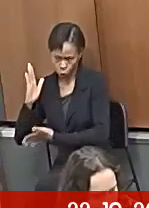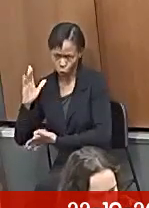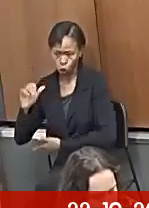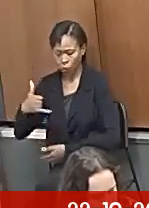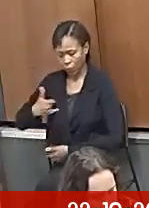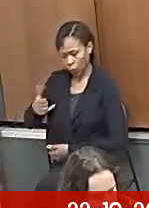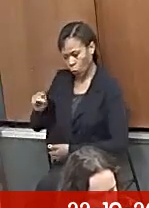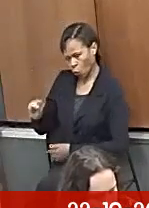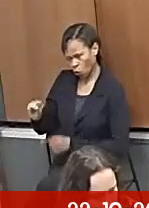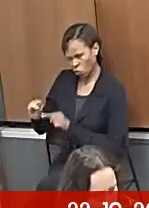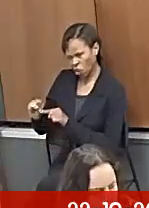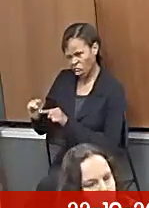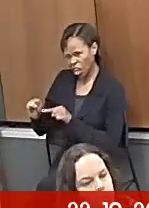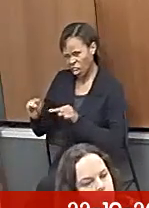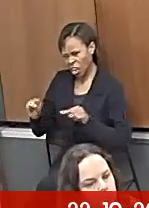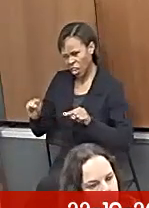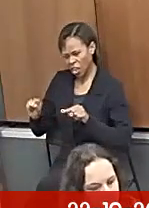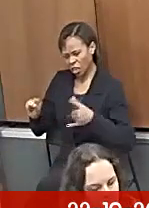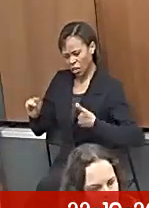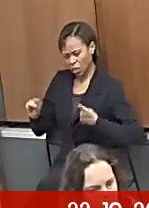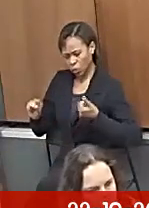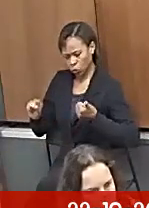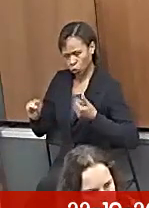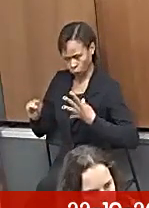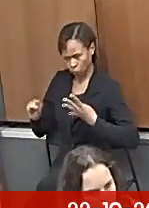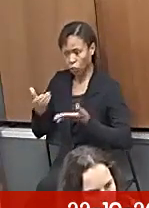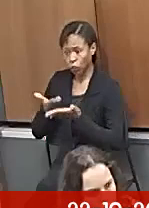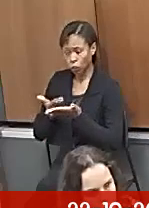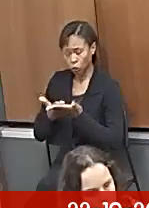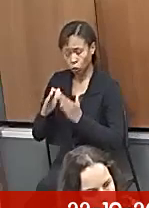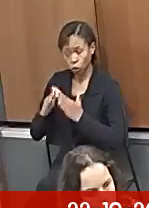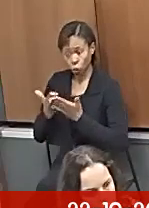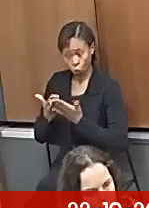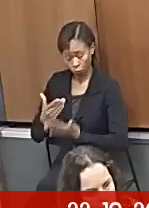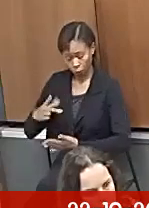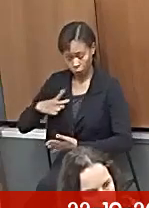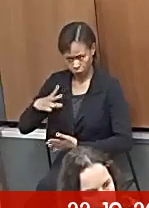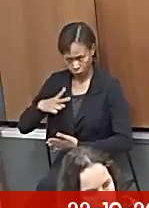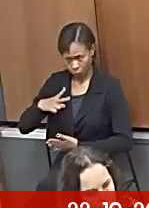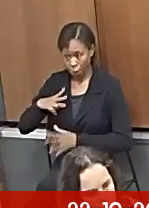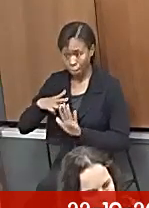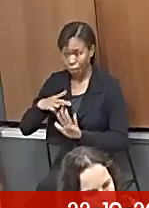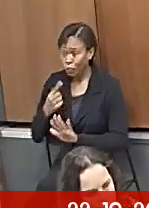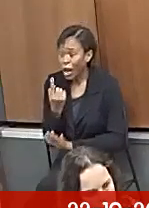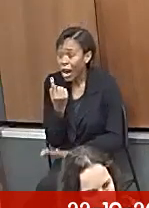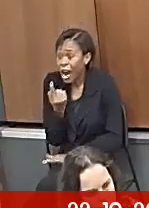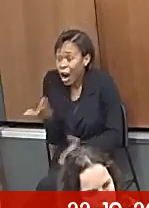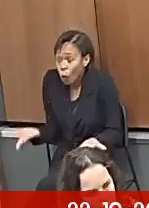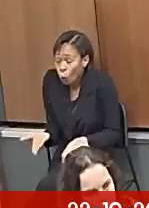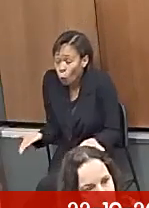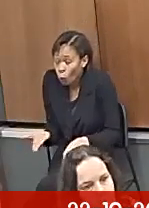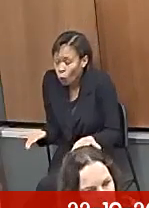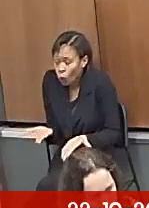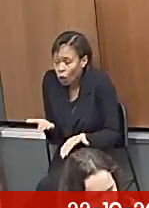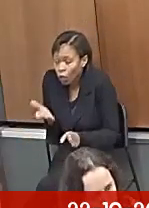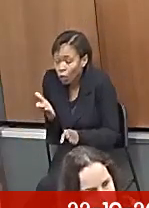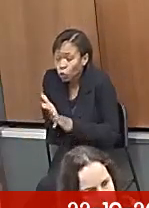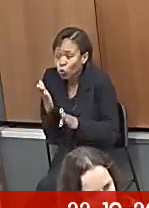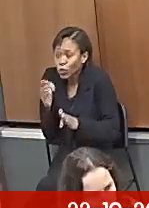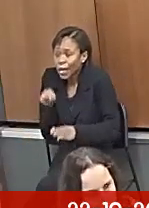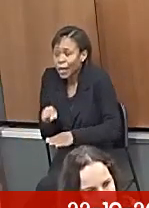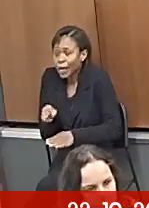hoje, 14 anos, mais ou menos, numa escola particular, e só agora ele recebeu o diagnóstico de autismo e a escola